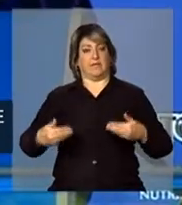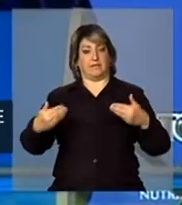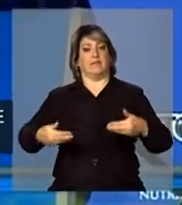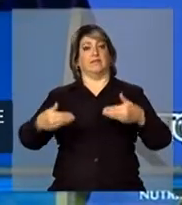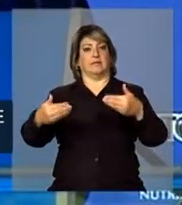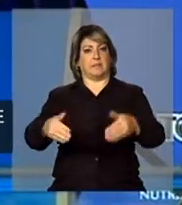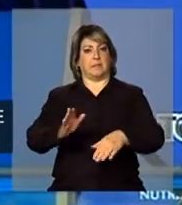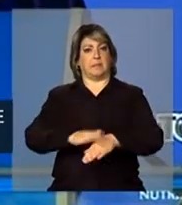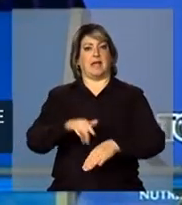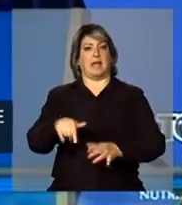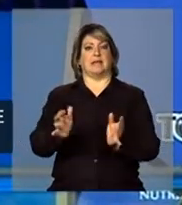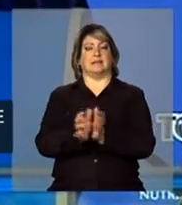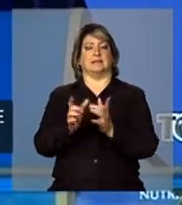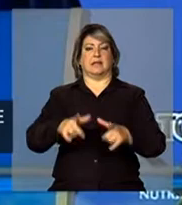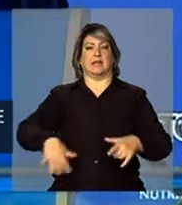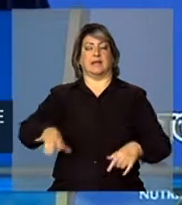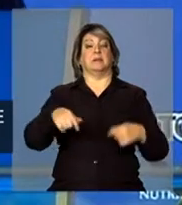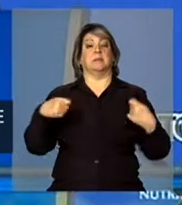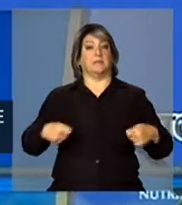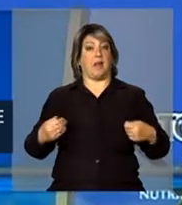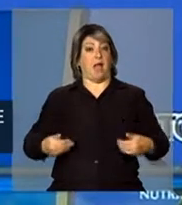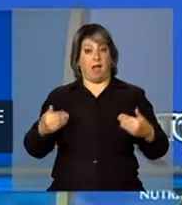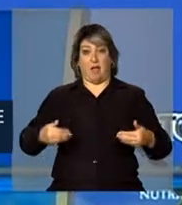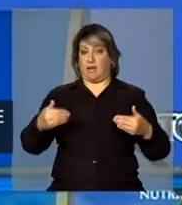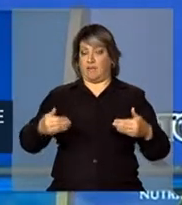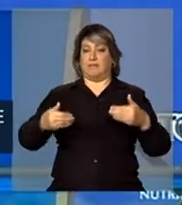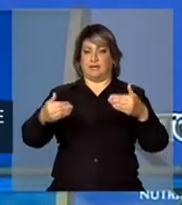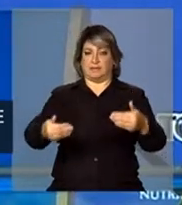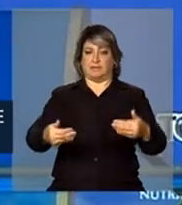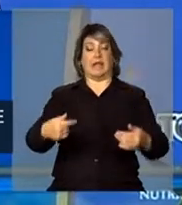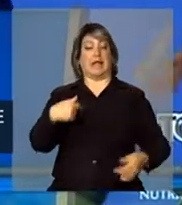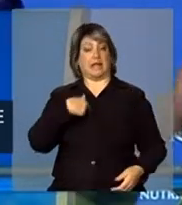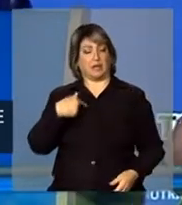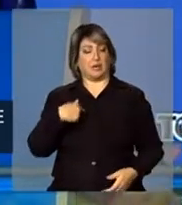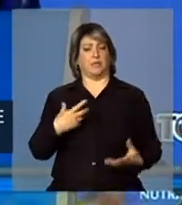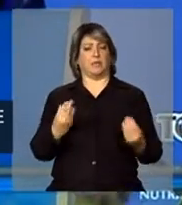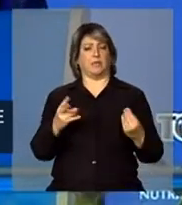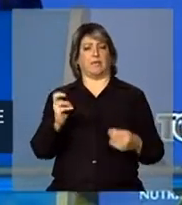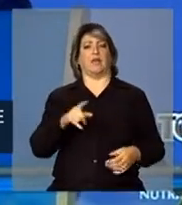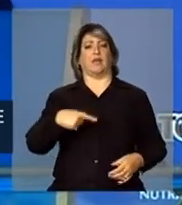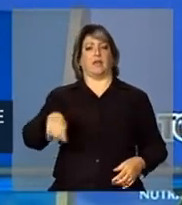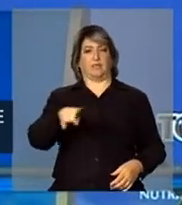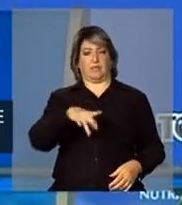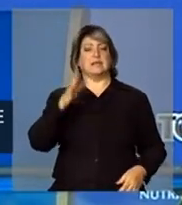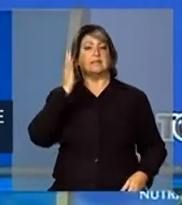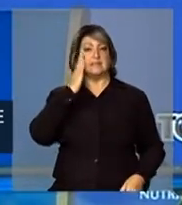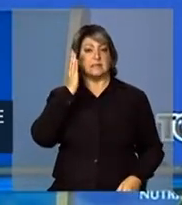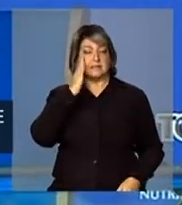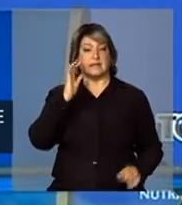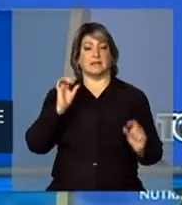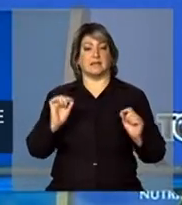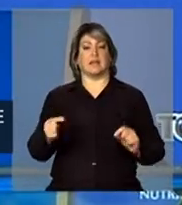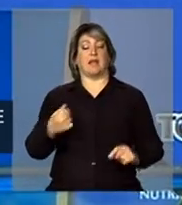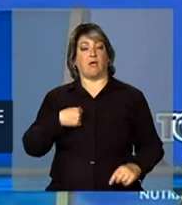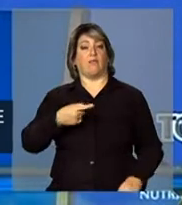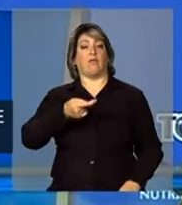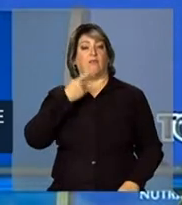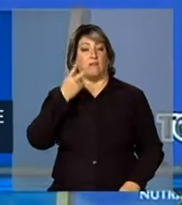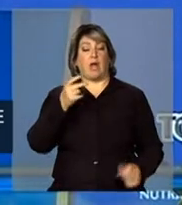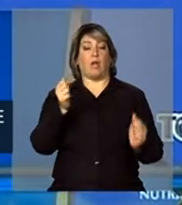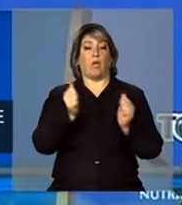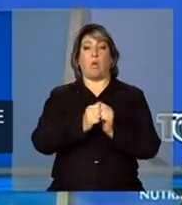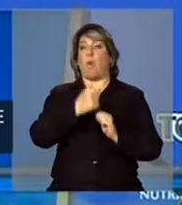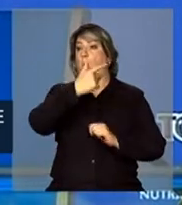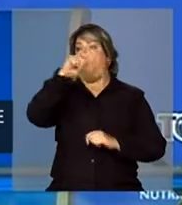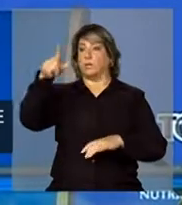Nós temos de avançar. Eu, muitas vezes, como vocês sabem, falo com outros